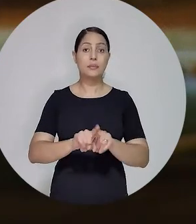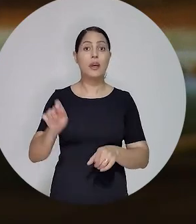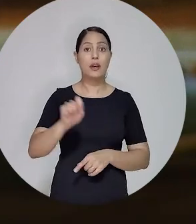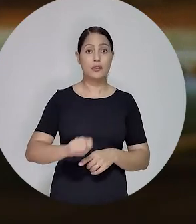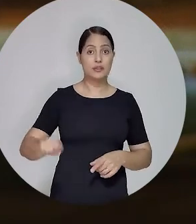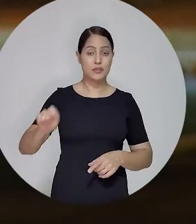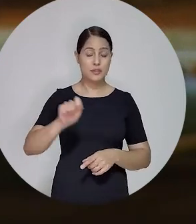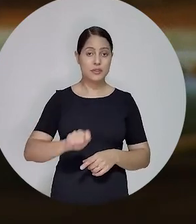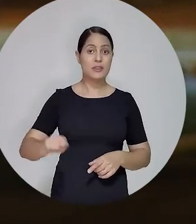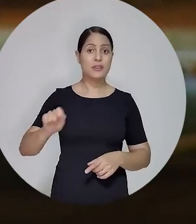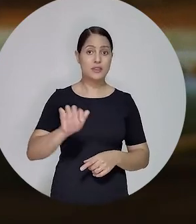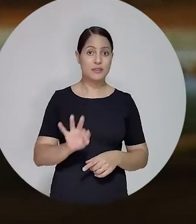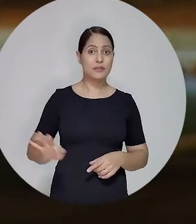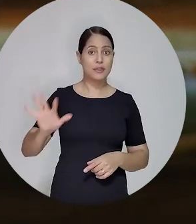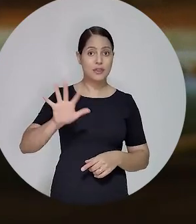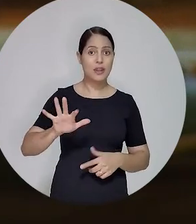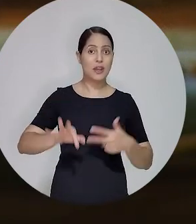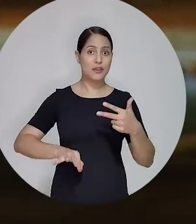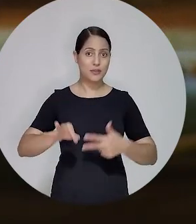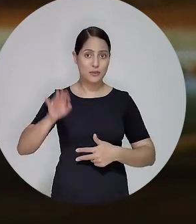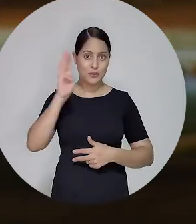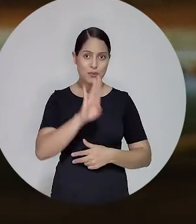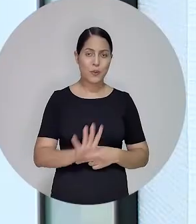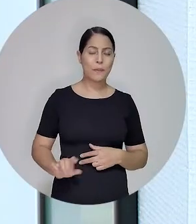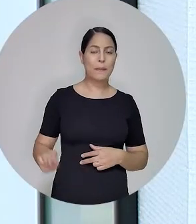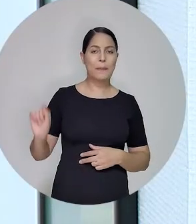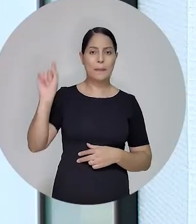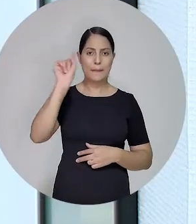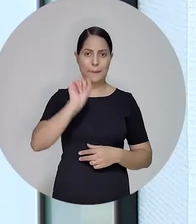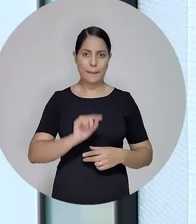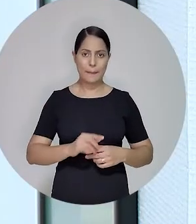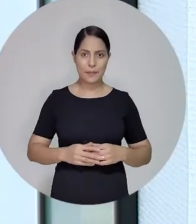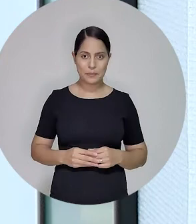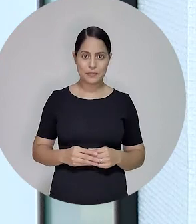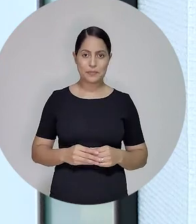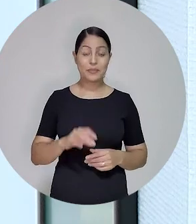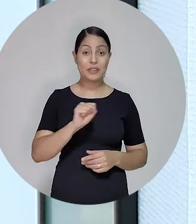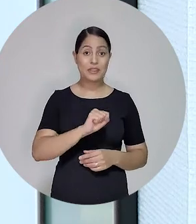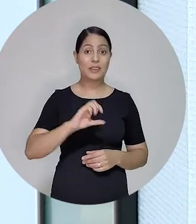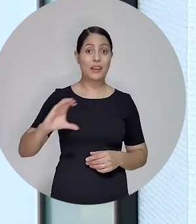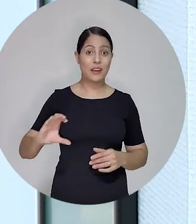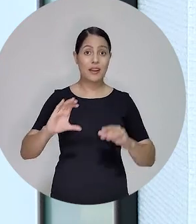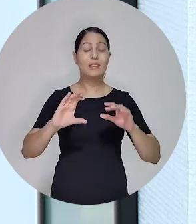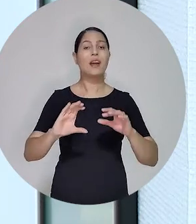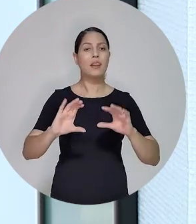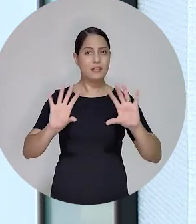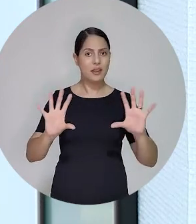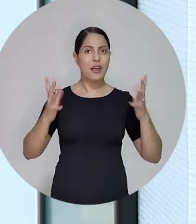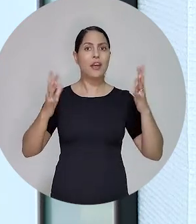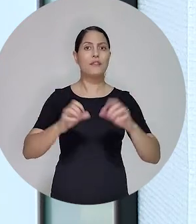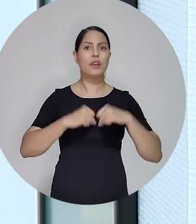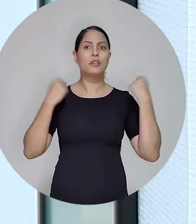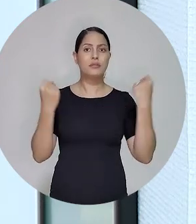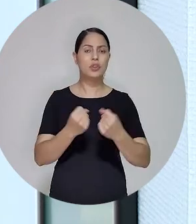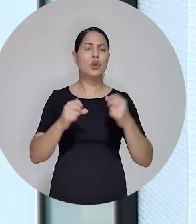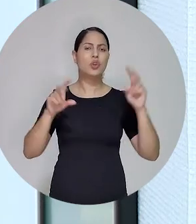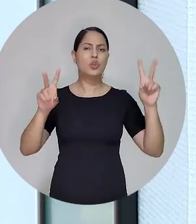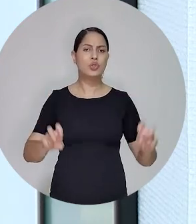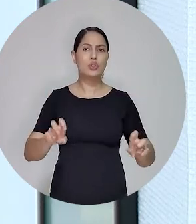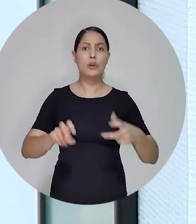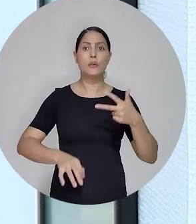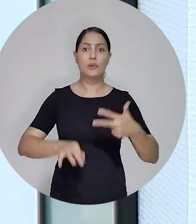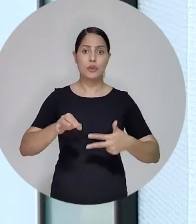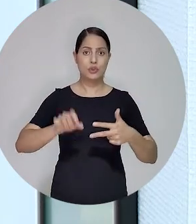e pela Associação dos Juízes Federais do Brasil. Em Santa Catarina foi realizado o Fórum Nacional de Juízes Federais